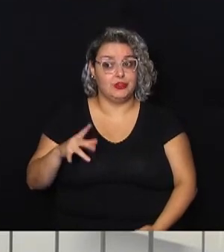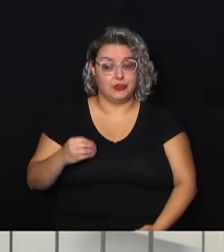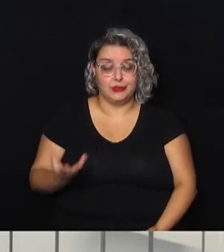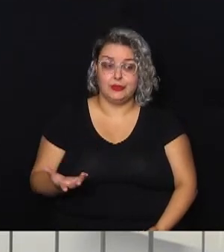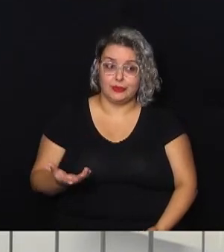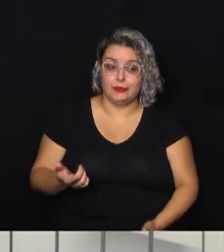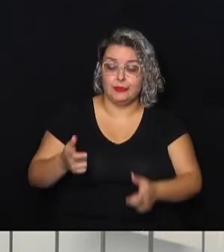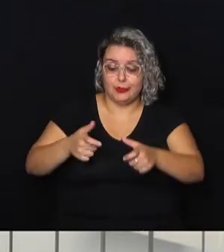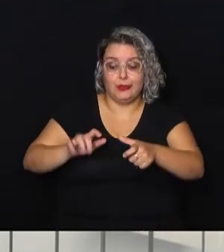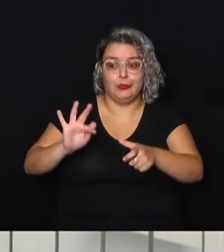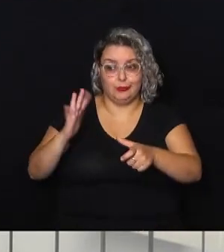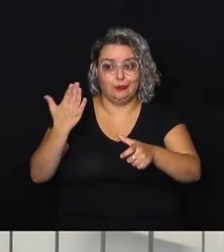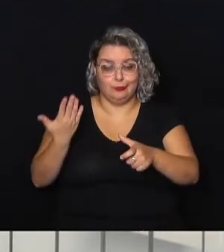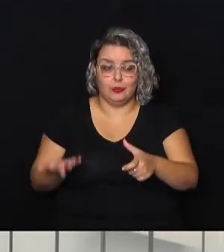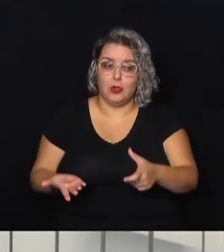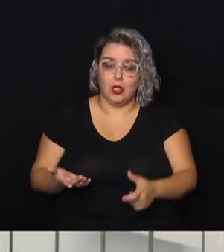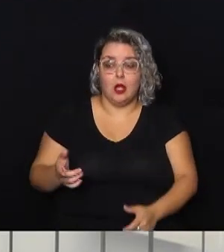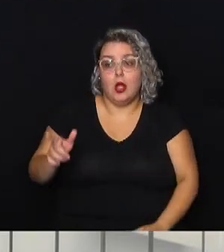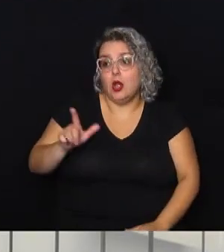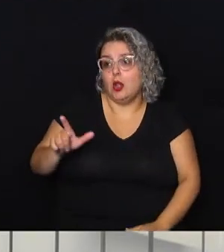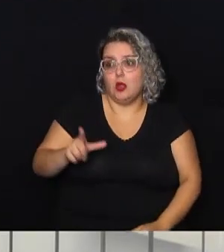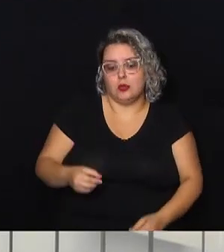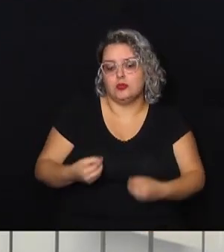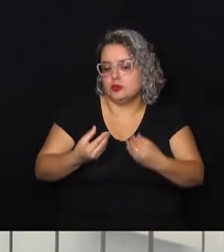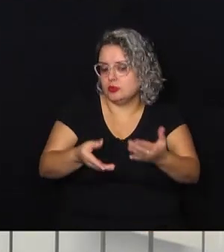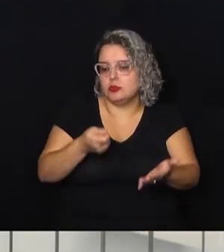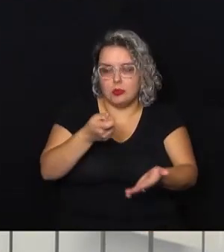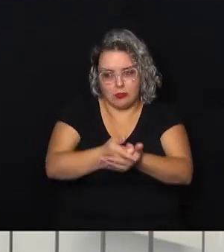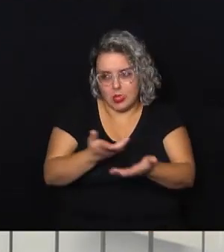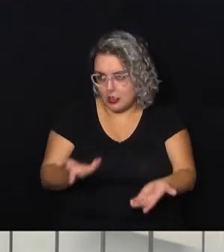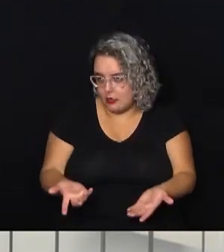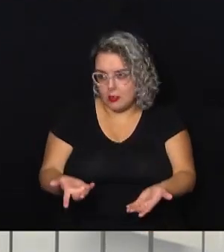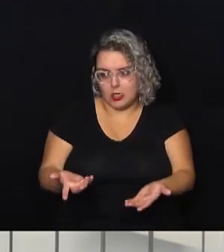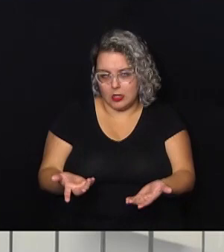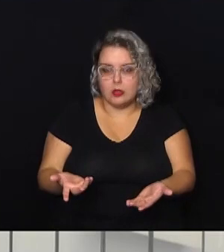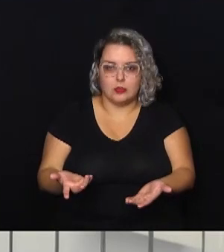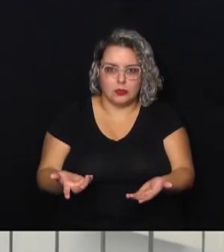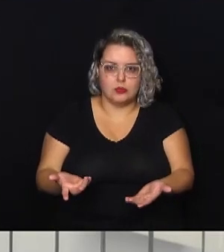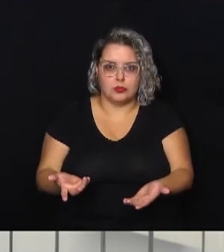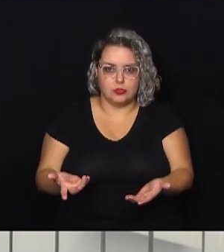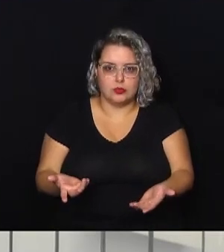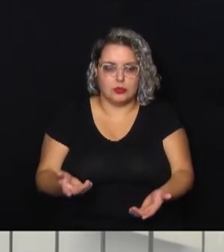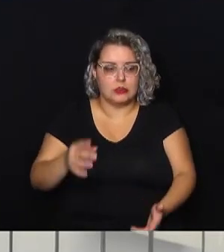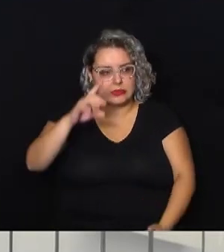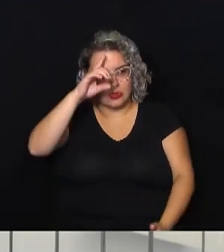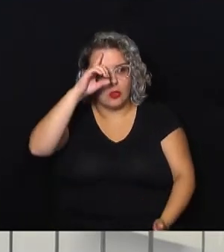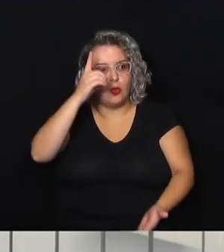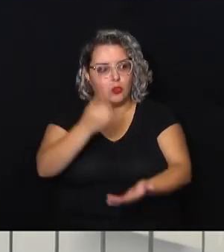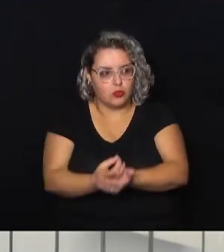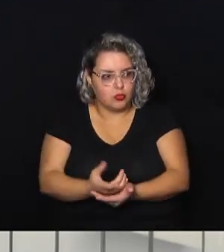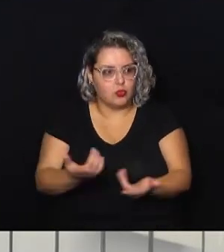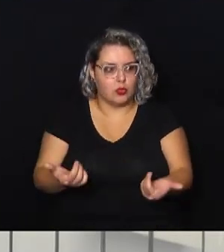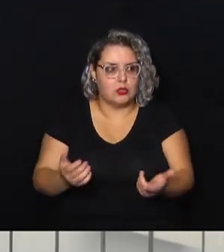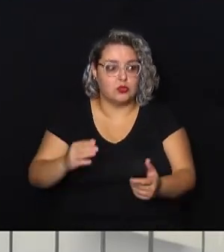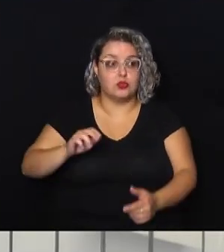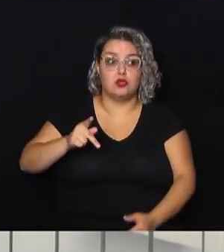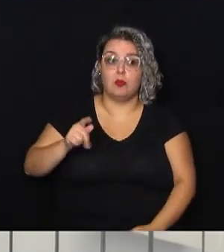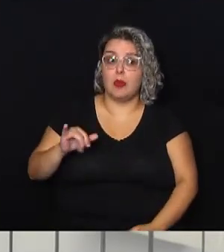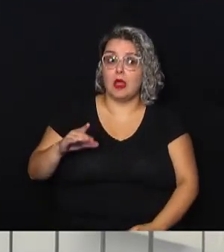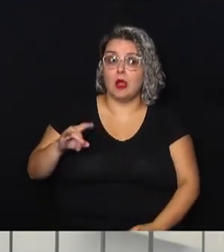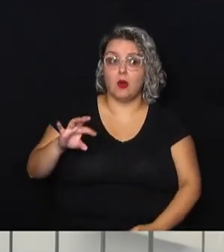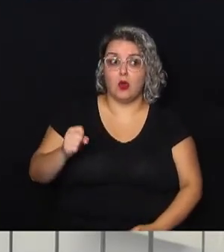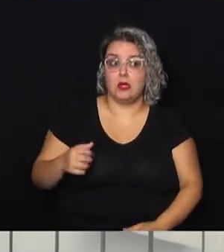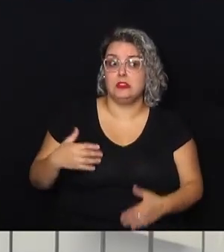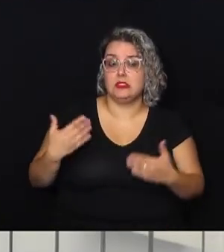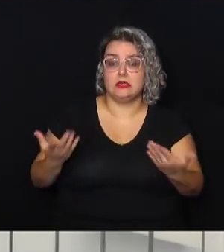piratas, obviamente, não repassam o pagamento para as companhias que são donas dos pacotes. Que tipo de